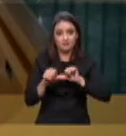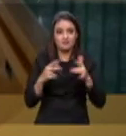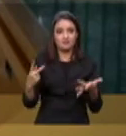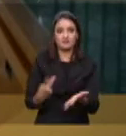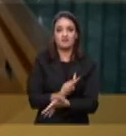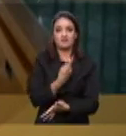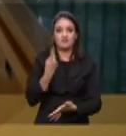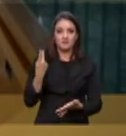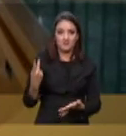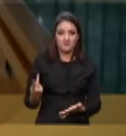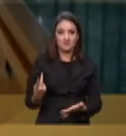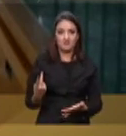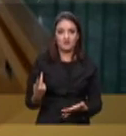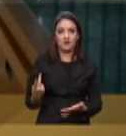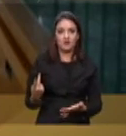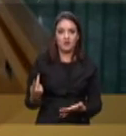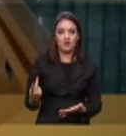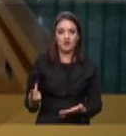a determinar a